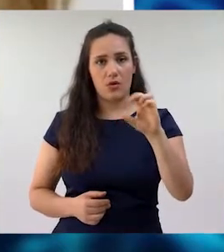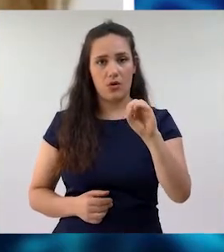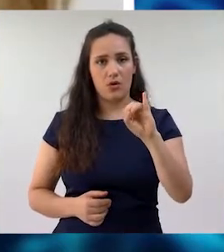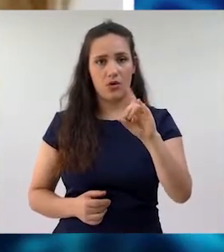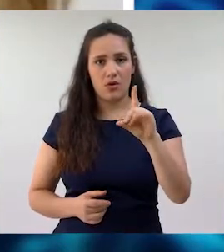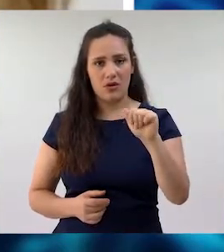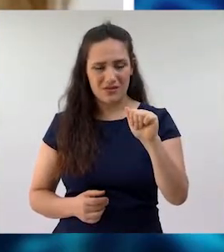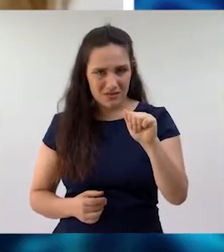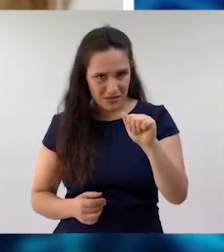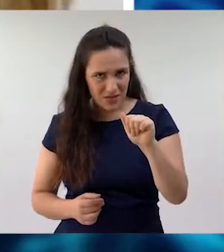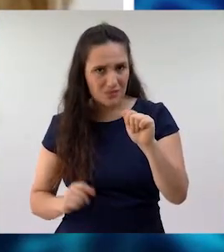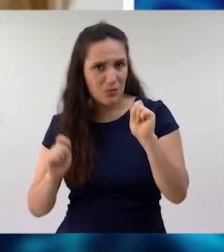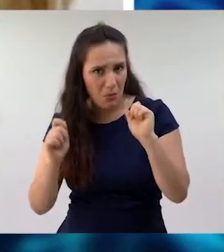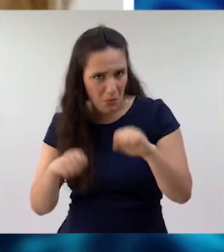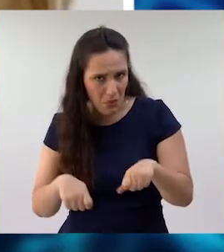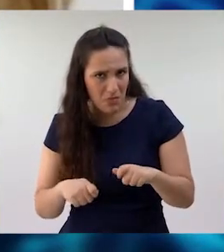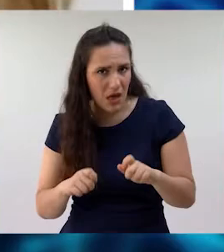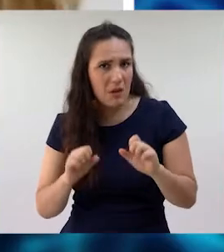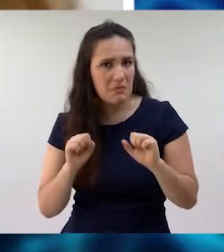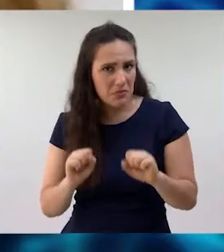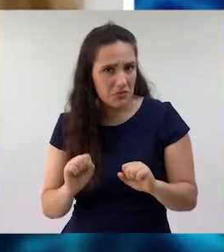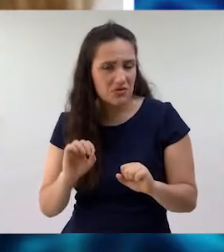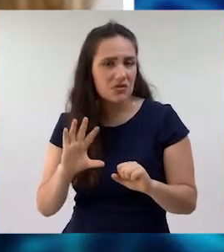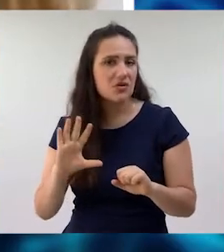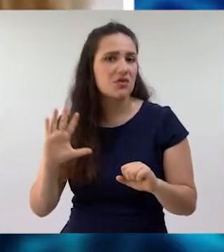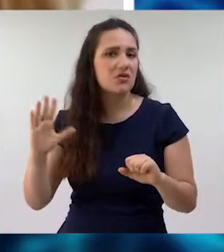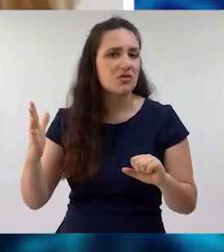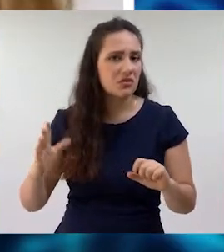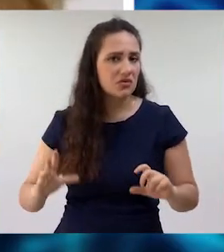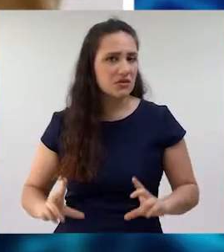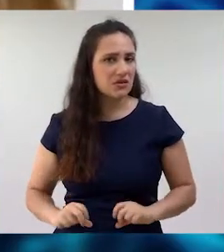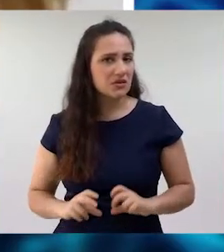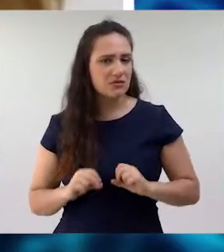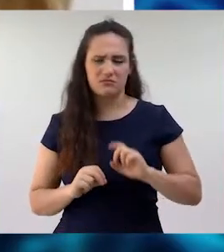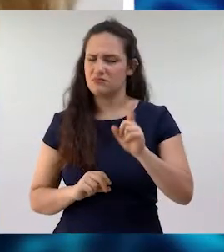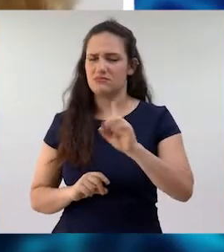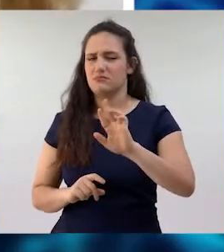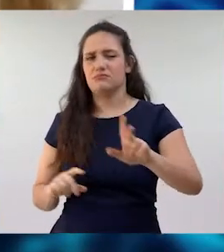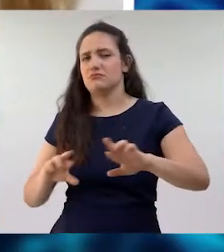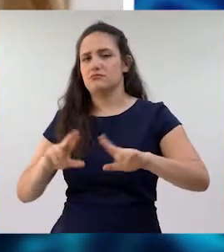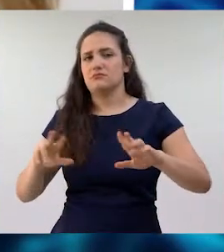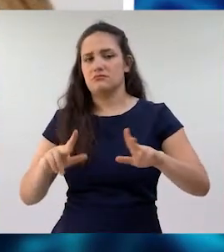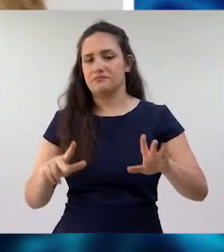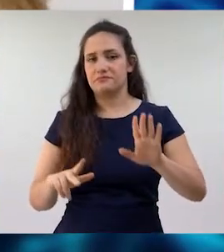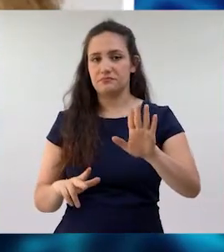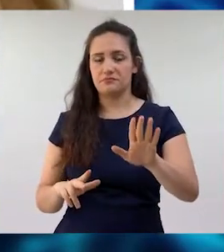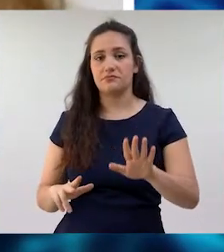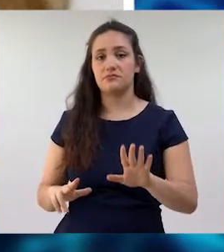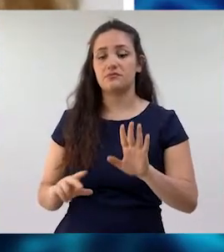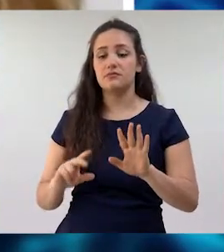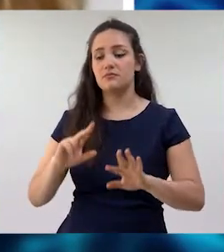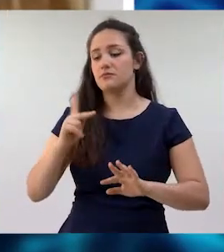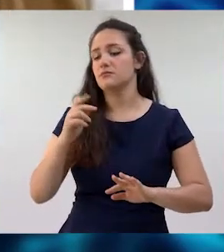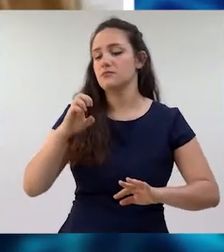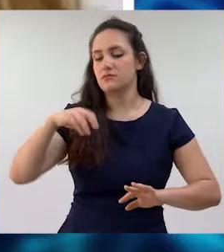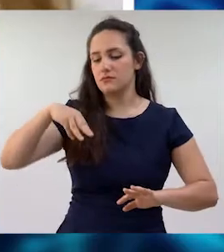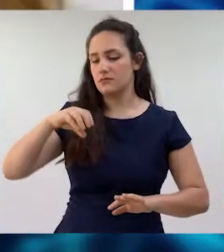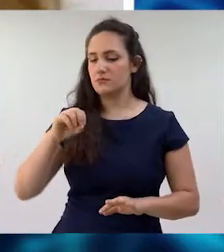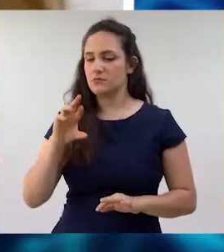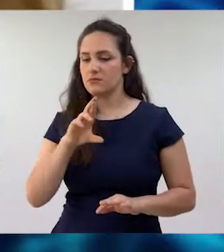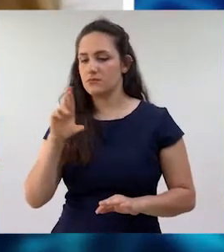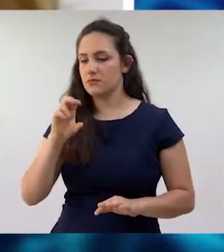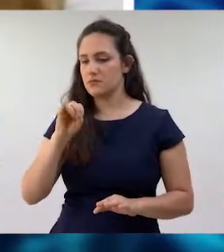também tenha um câncer ou não tem nada a ver? Não, são lesões totalmente distintas. O que é a hemorroida?